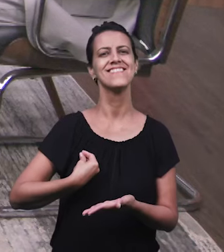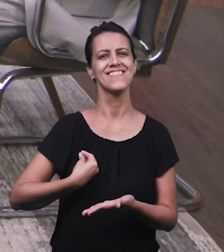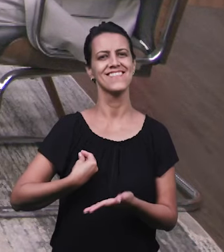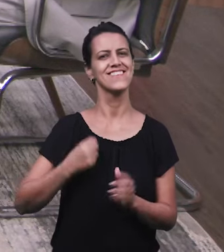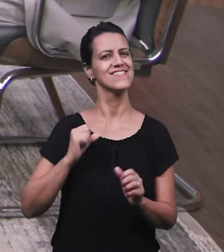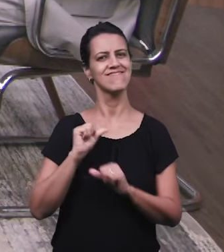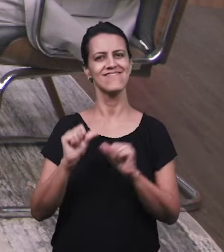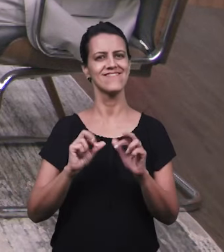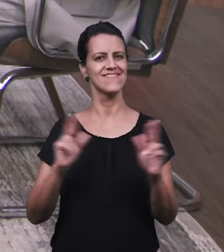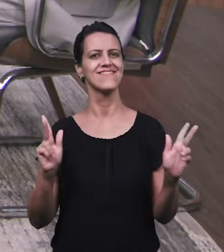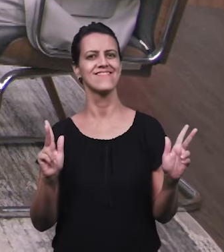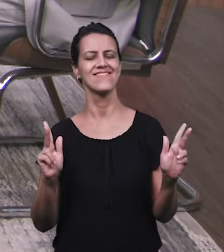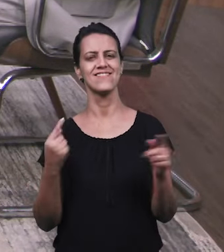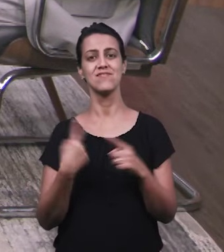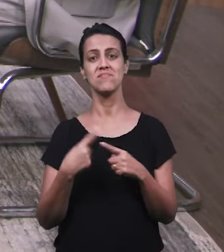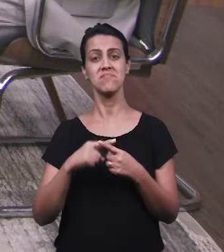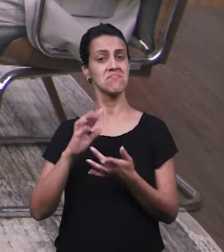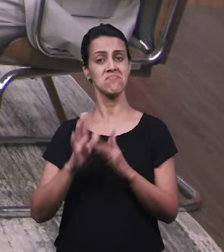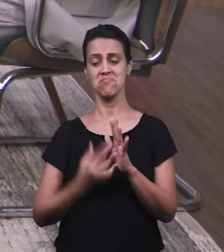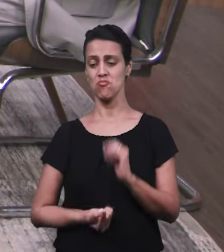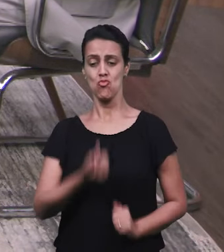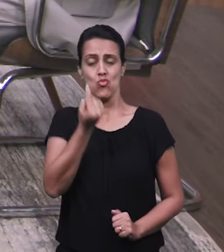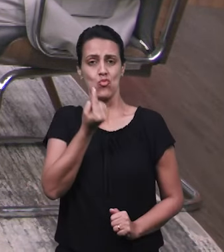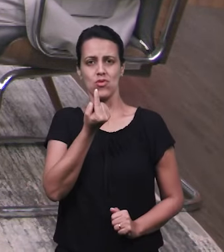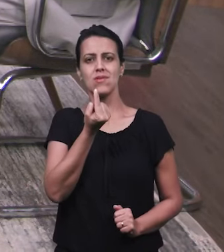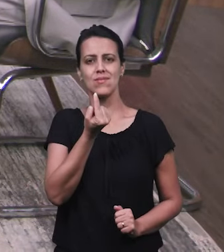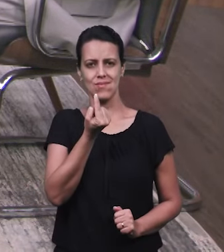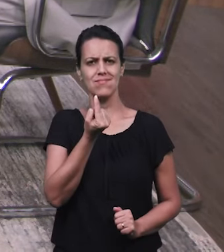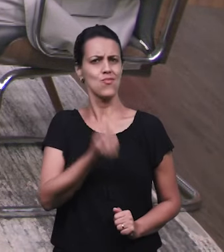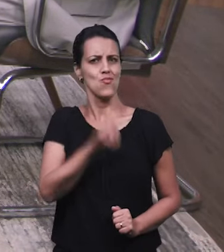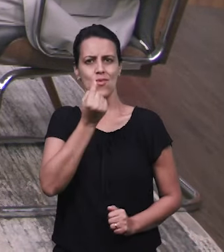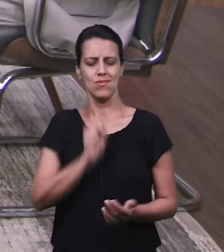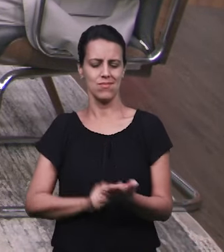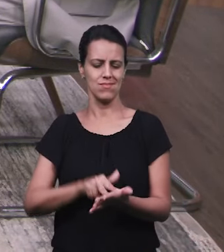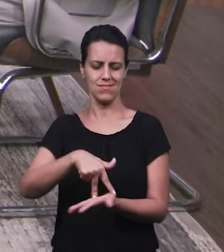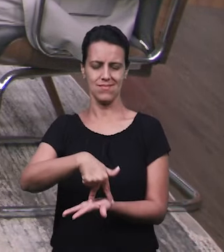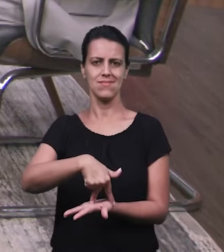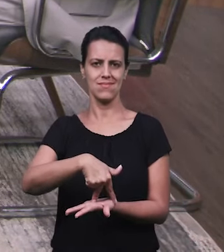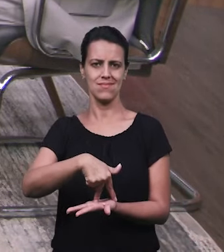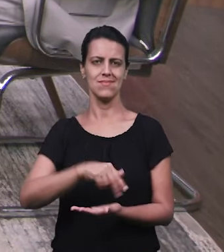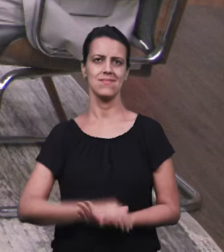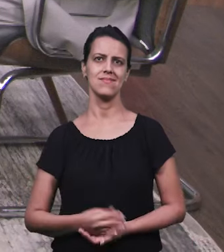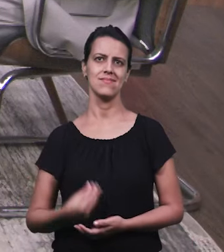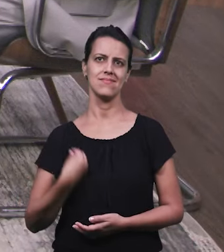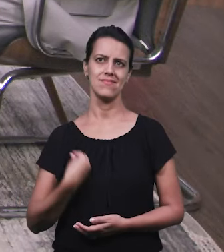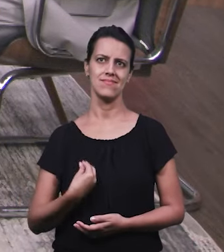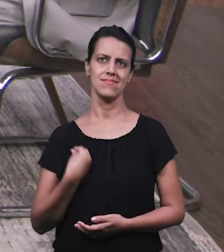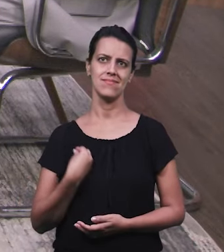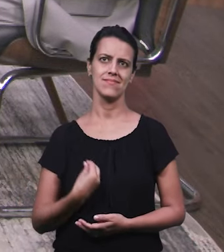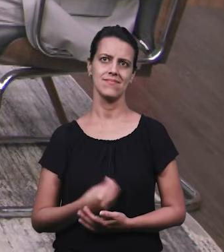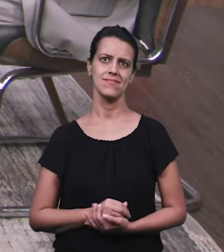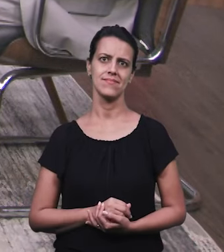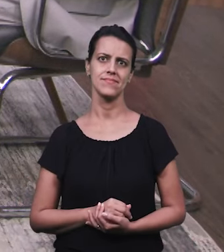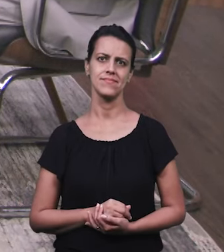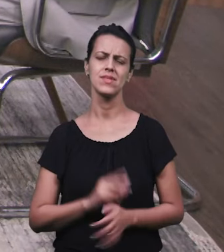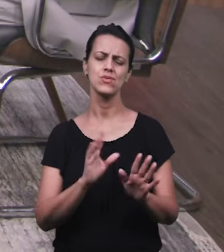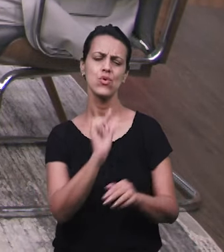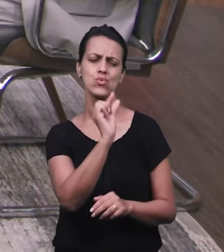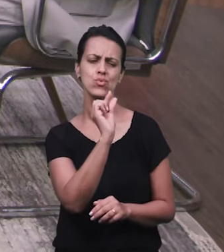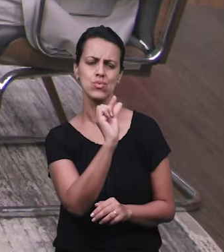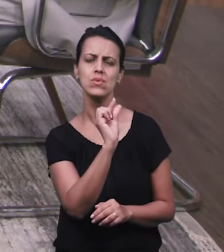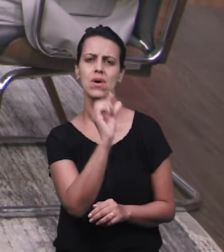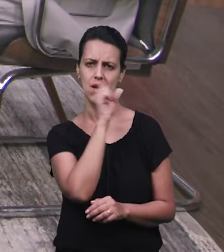consigo esse título, ter essa história diferenciada de qualquer outra coisa. Mas eu queria fazer... Só um minutinho. Claro. O que é